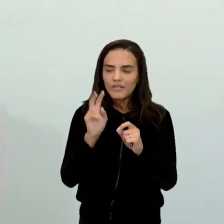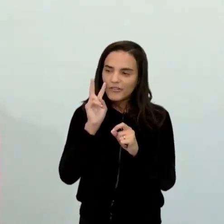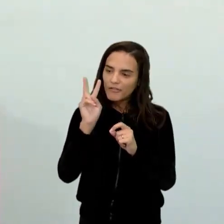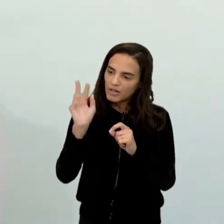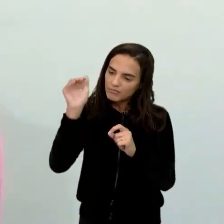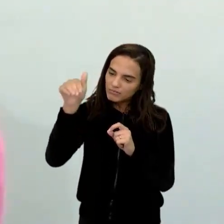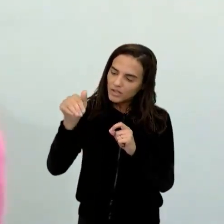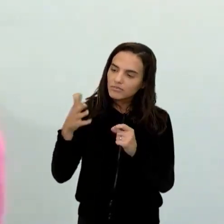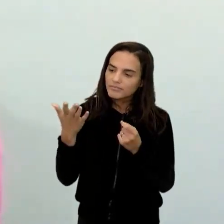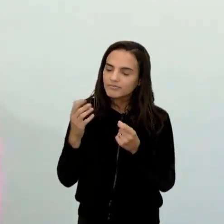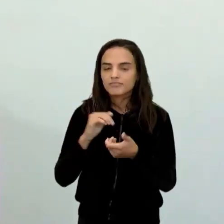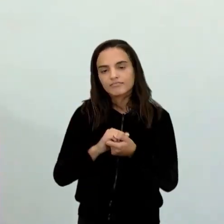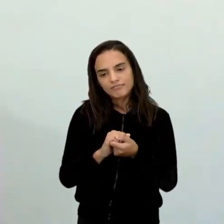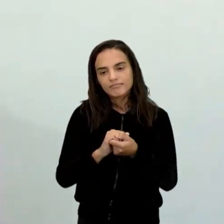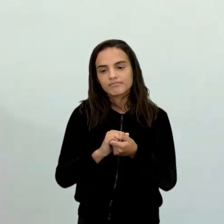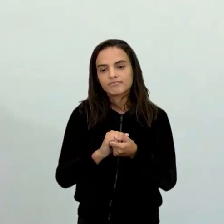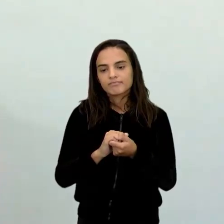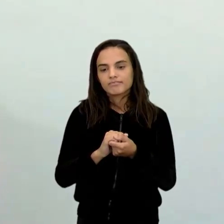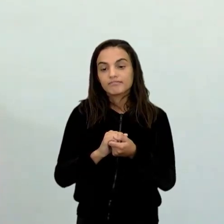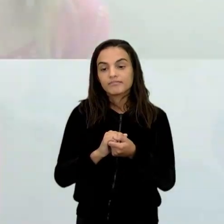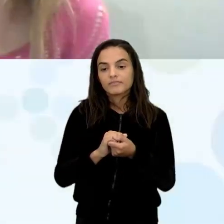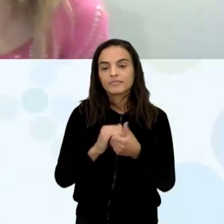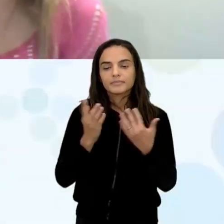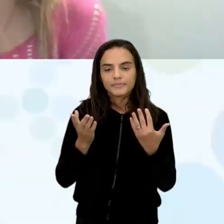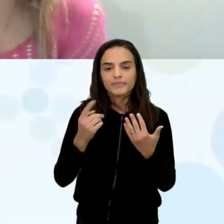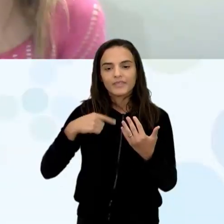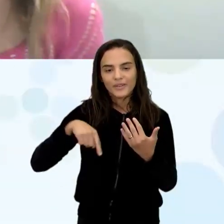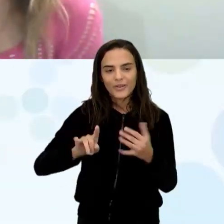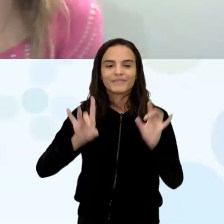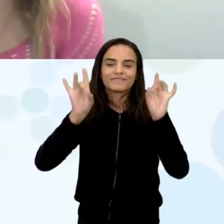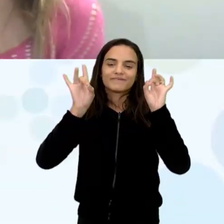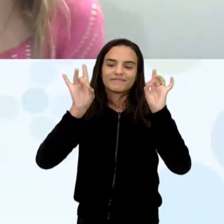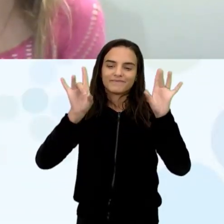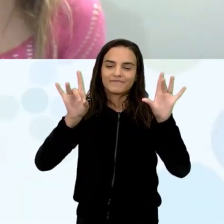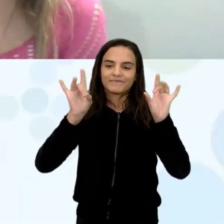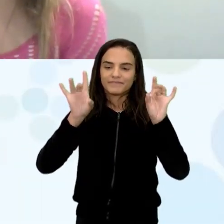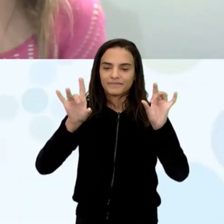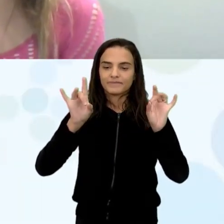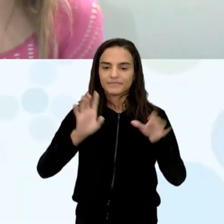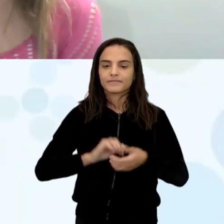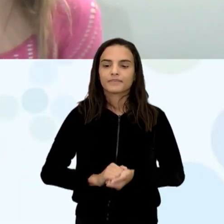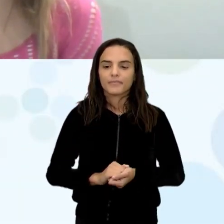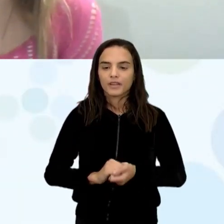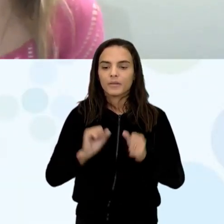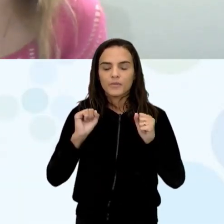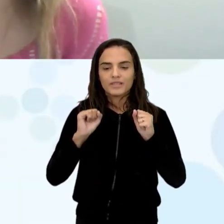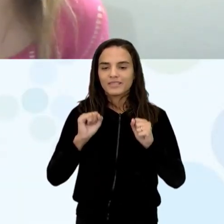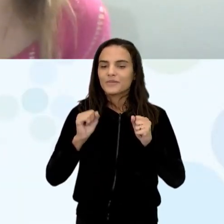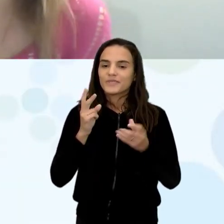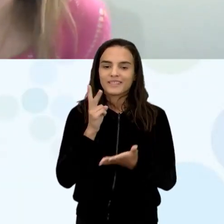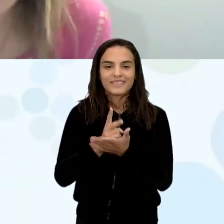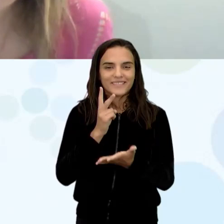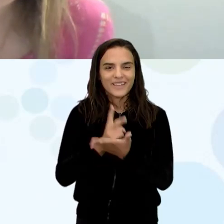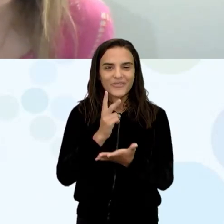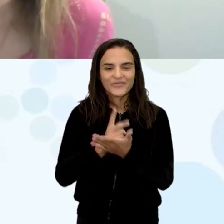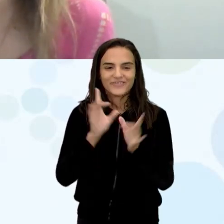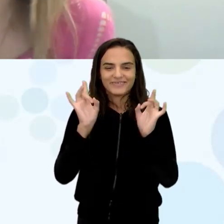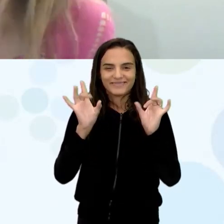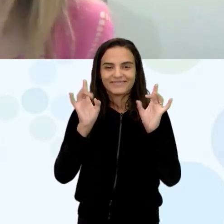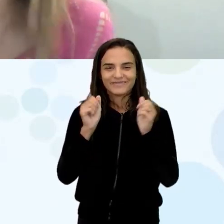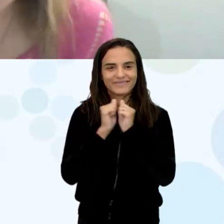é e ele dá conta de fazer. E nisso nós somos especialistas, que possamos ser especiais como eles